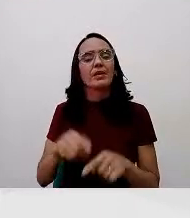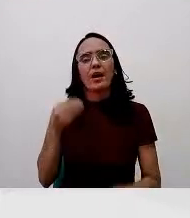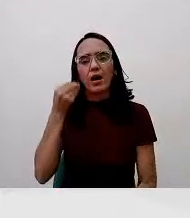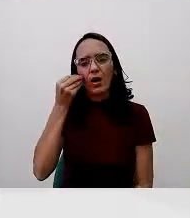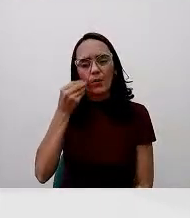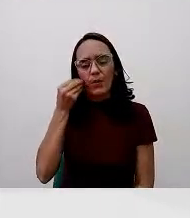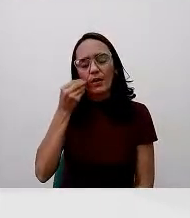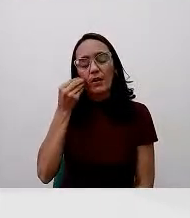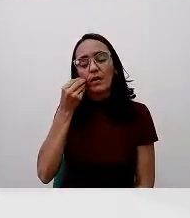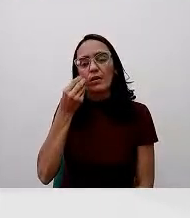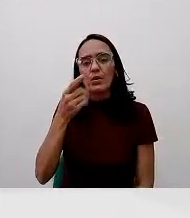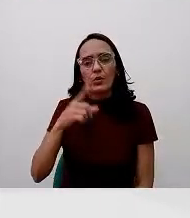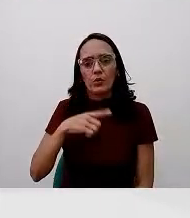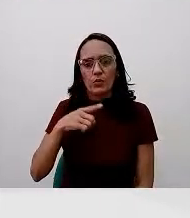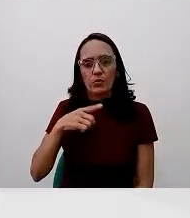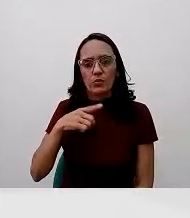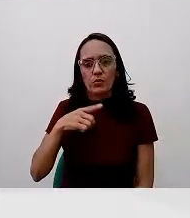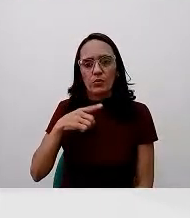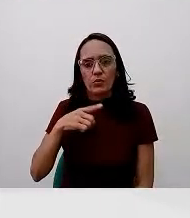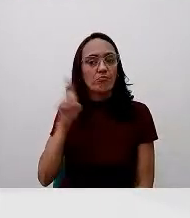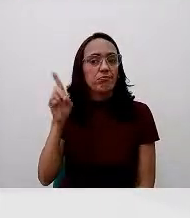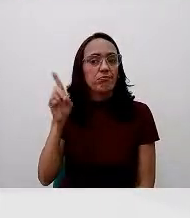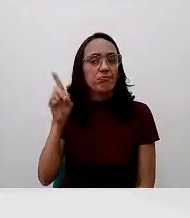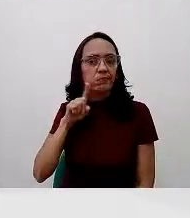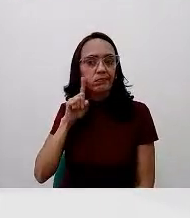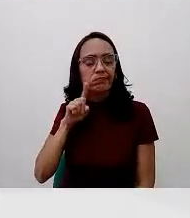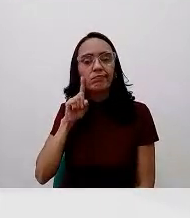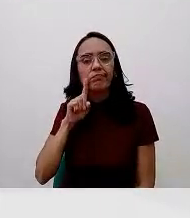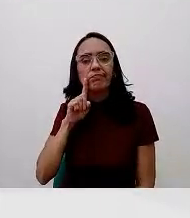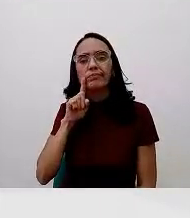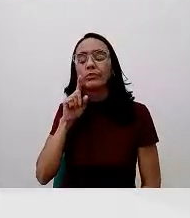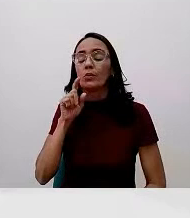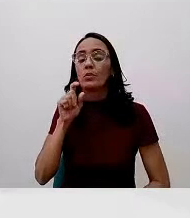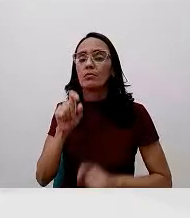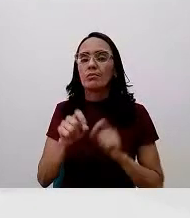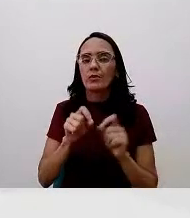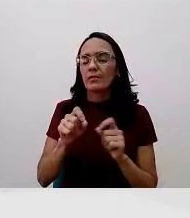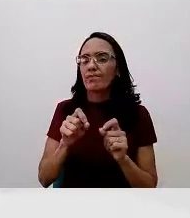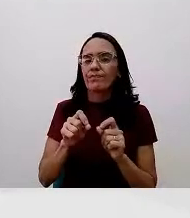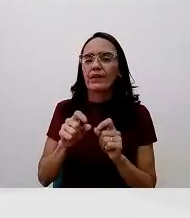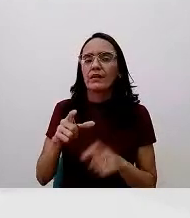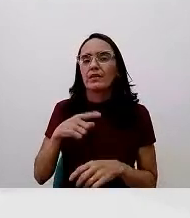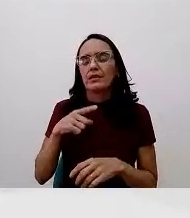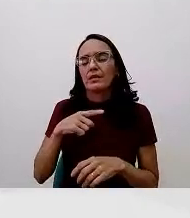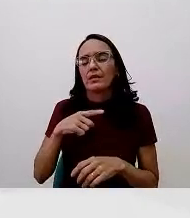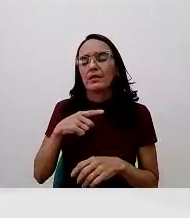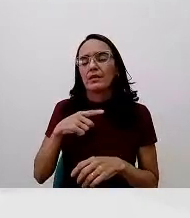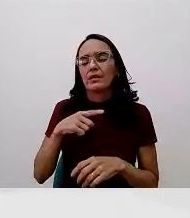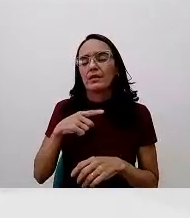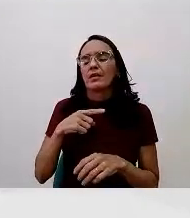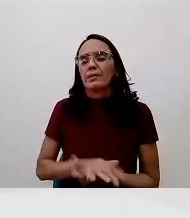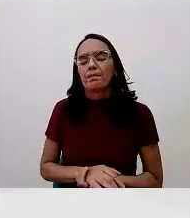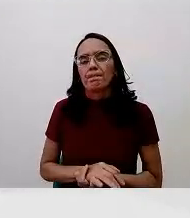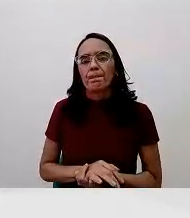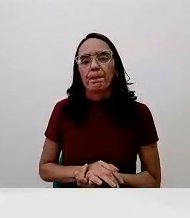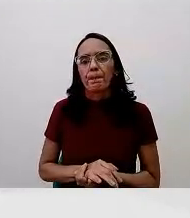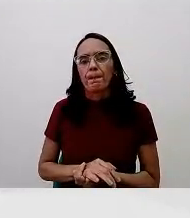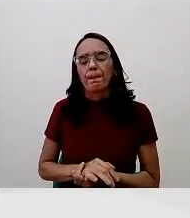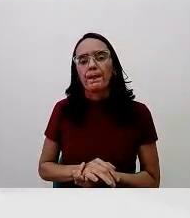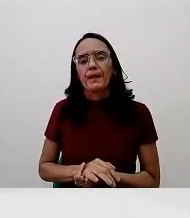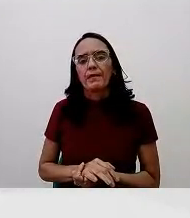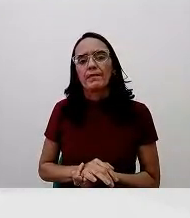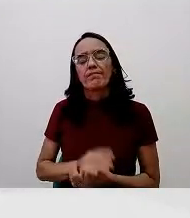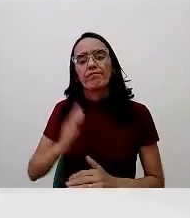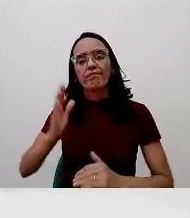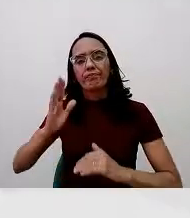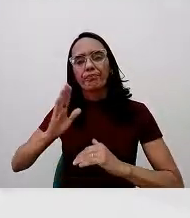é que quem estuda esse assunto, é especialista nesse assunto, tem um salário em torno de 25%,